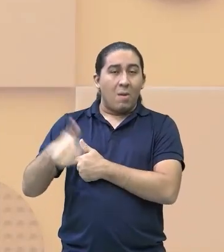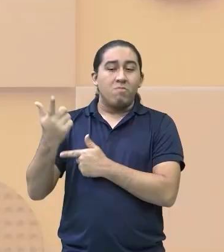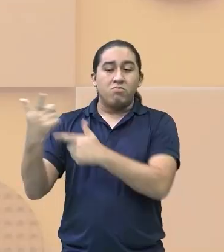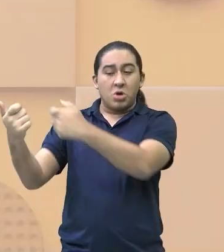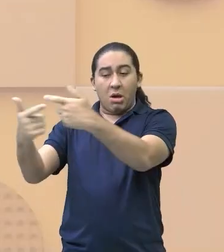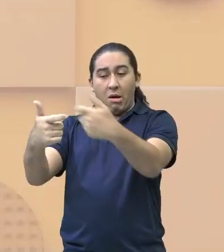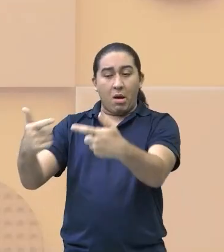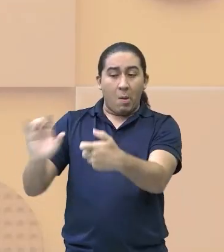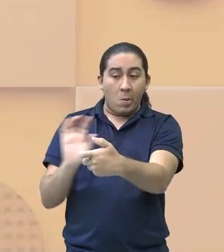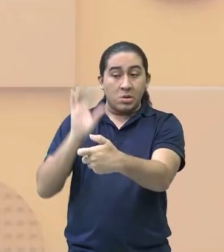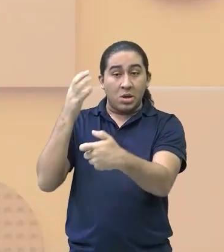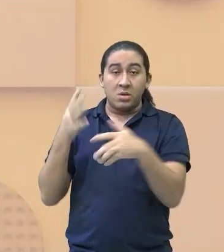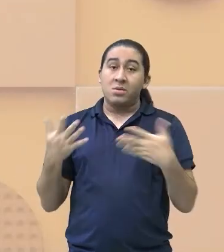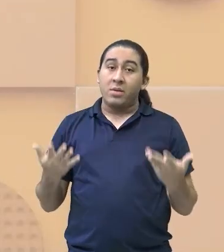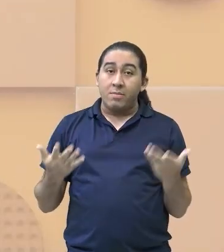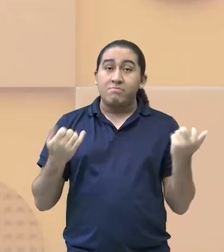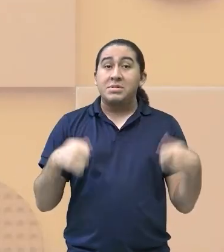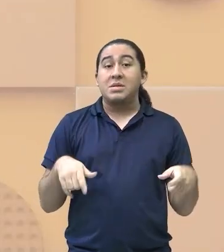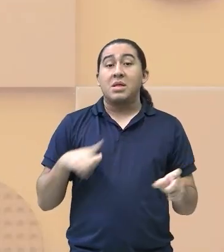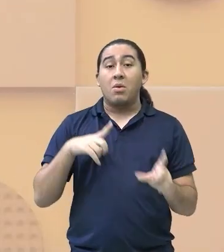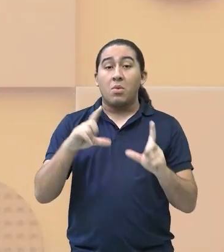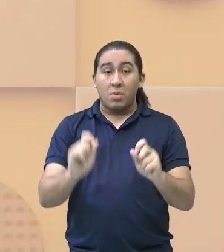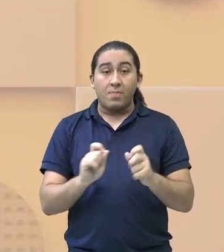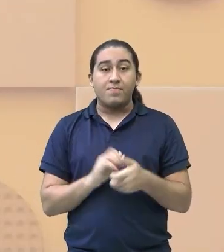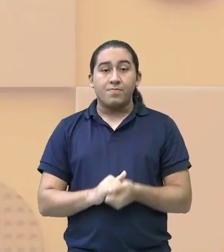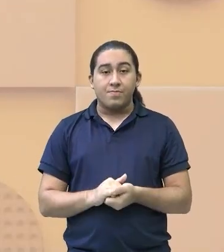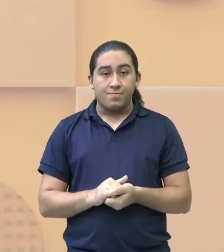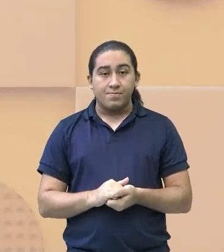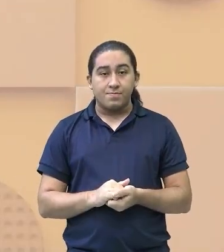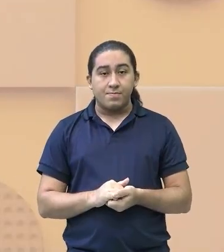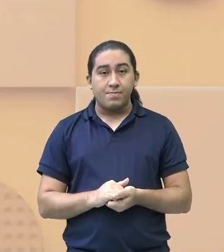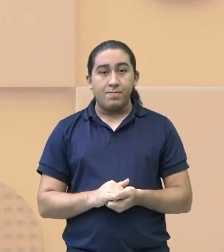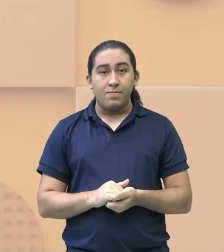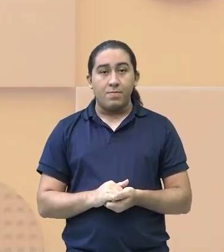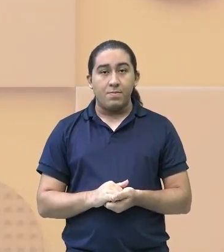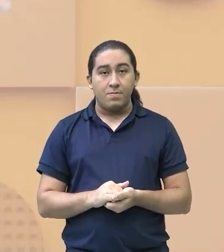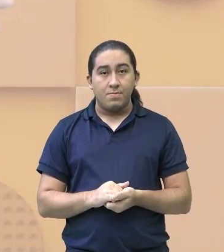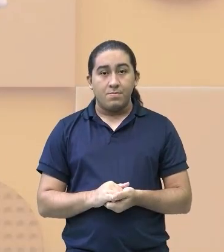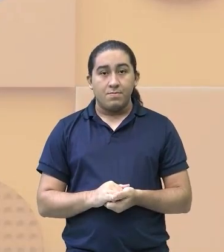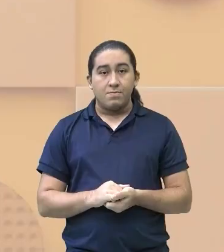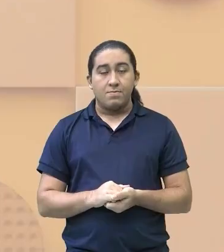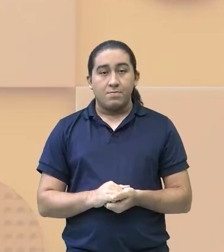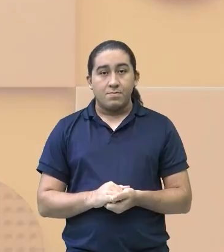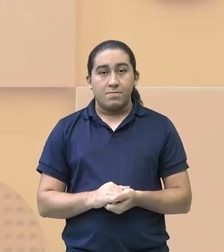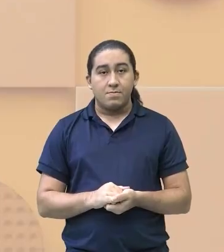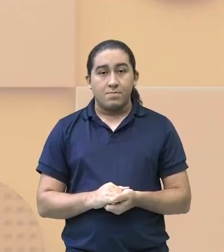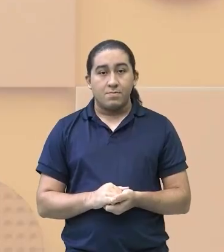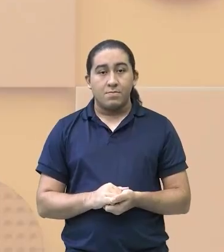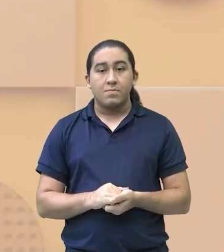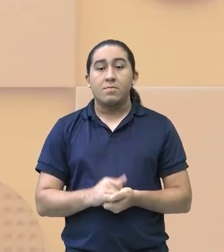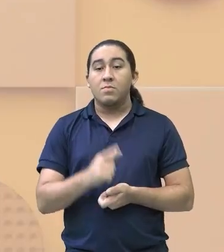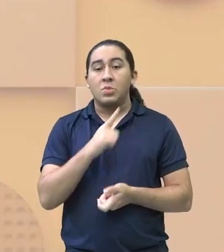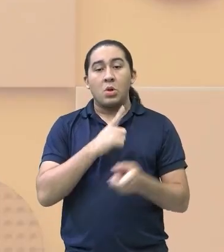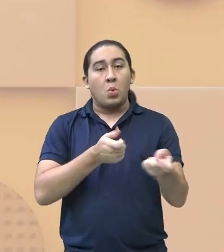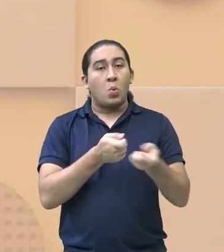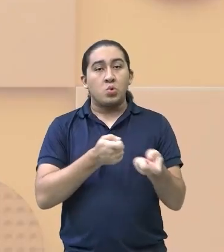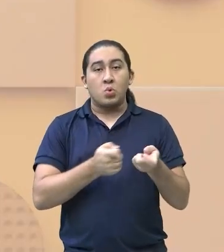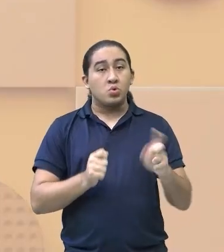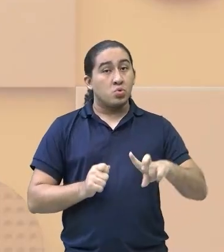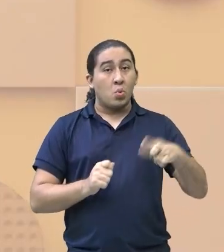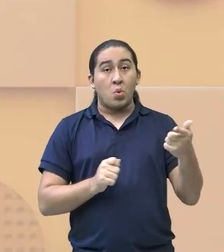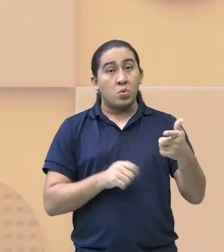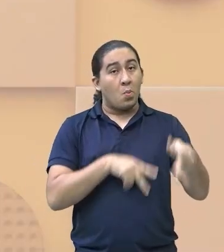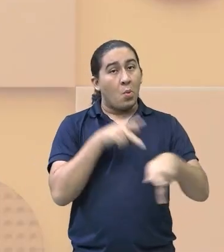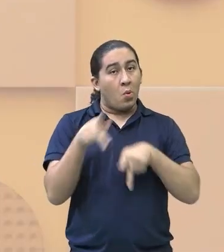importante, então, não é mesmo? Eles dominarem, então, aí, né, os persas, que era, então, aí o outro povo,